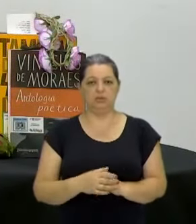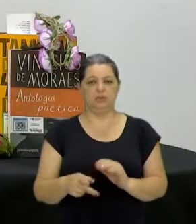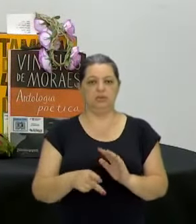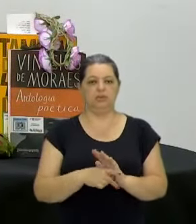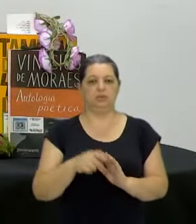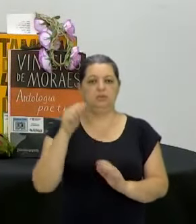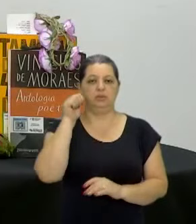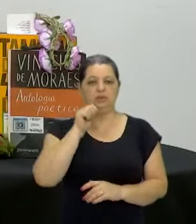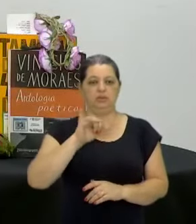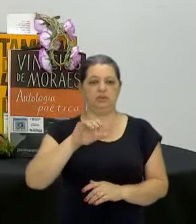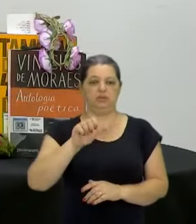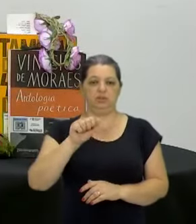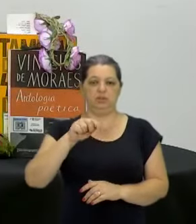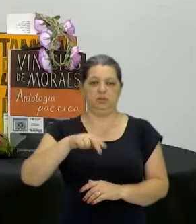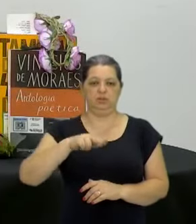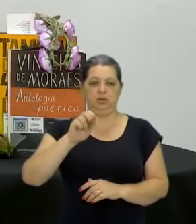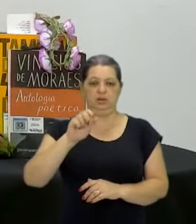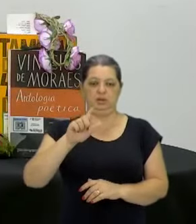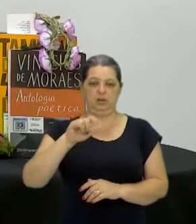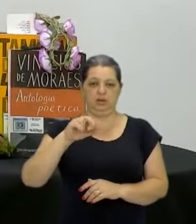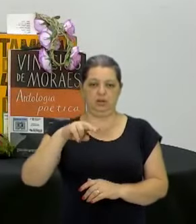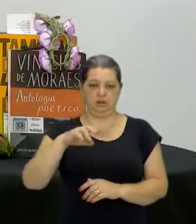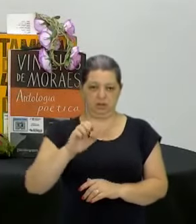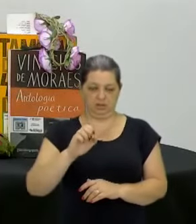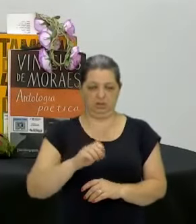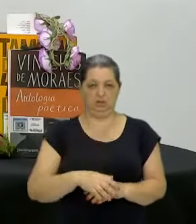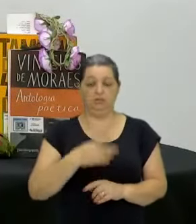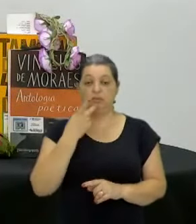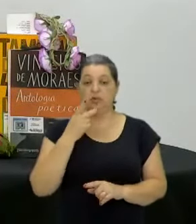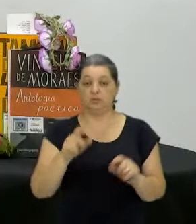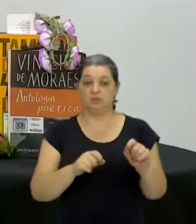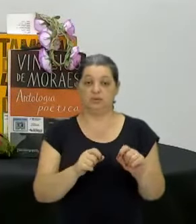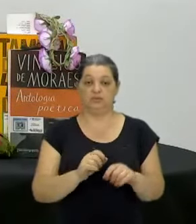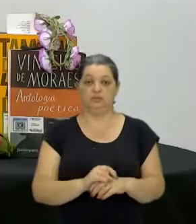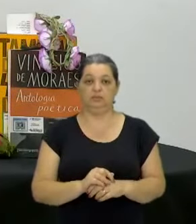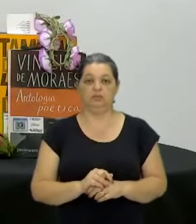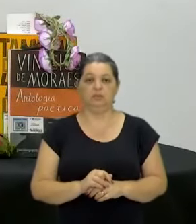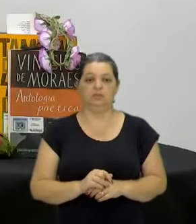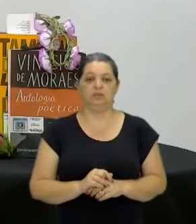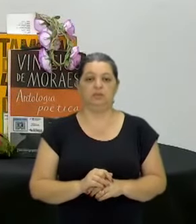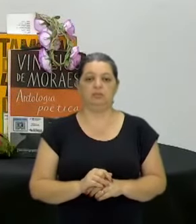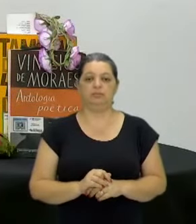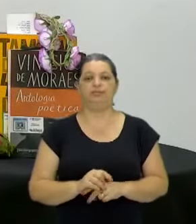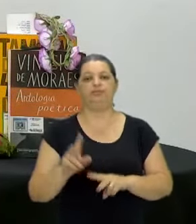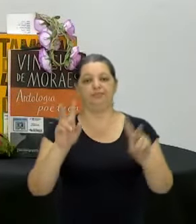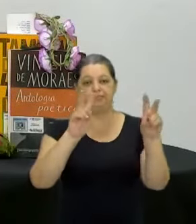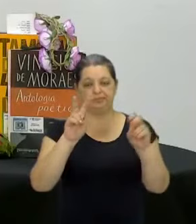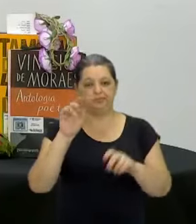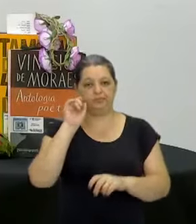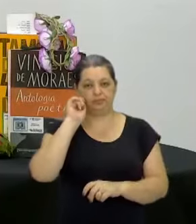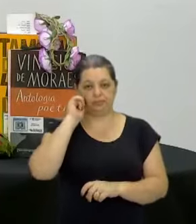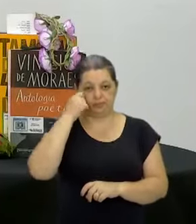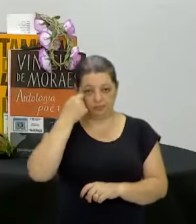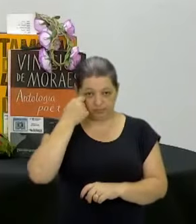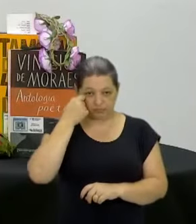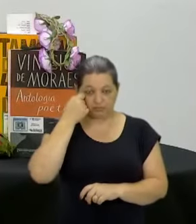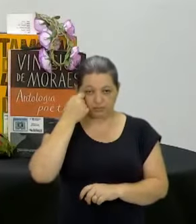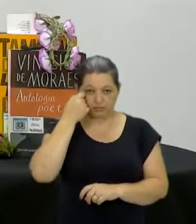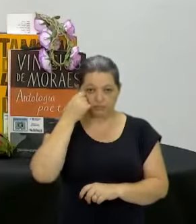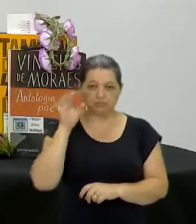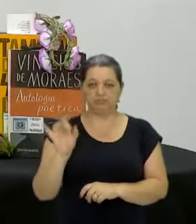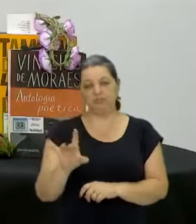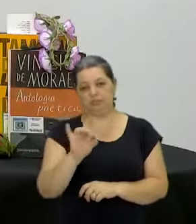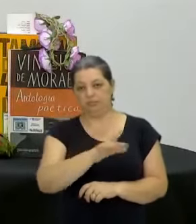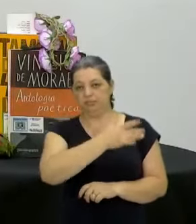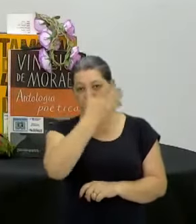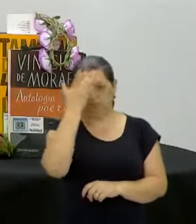Jaqueline Góes de Jesus, né? Que é falando dos negros, né? Ou pretos, como cada um,